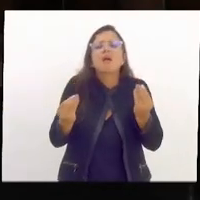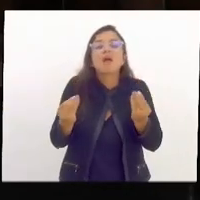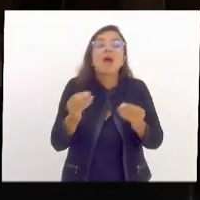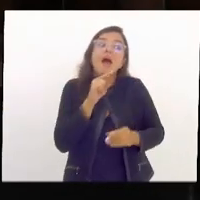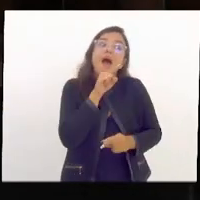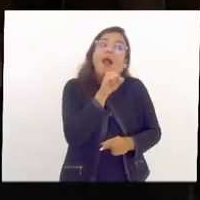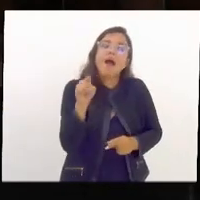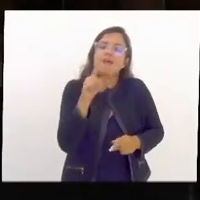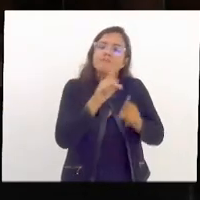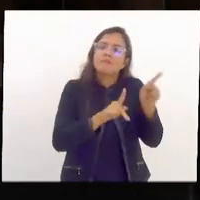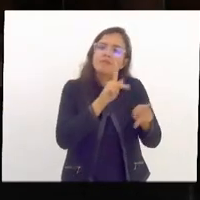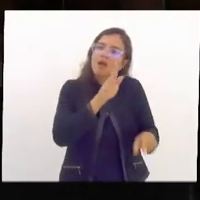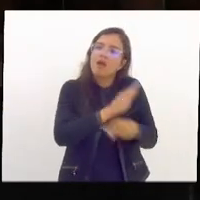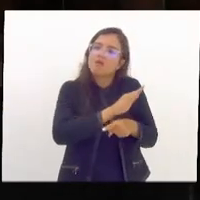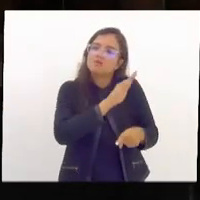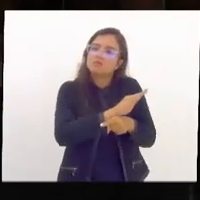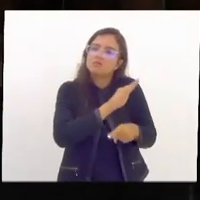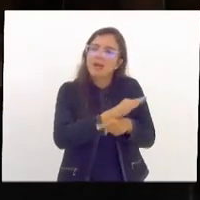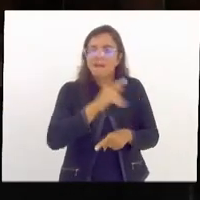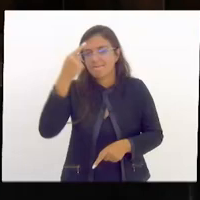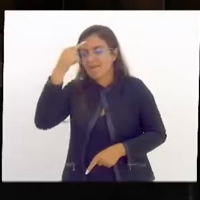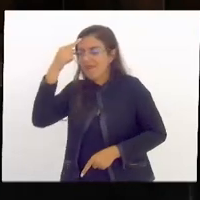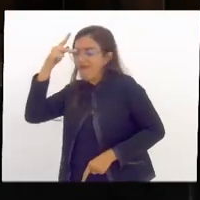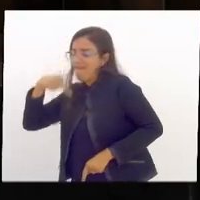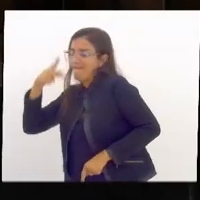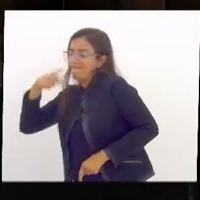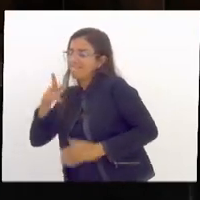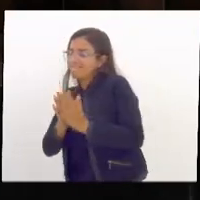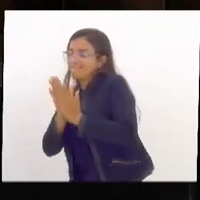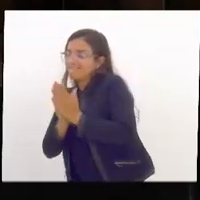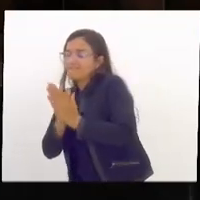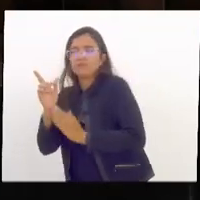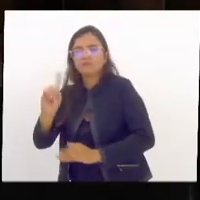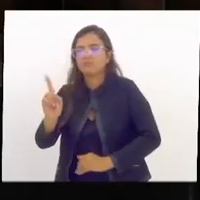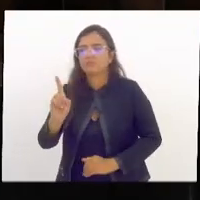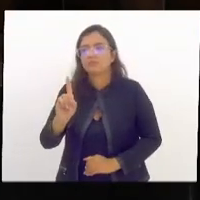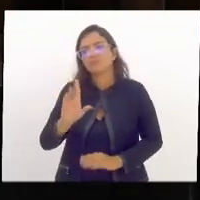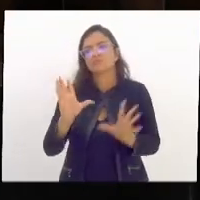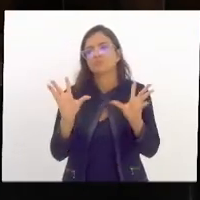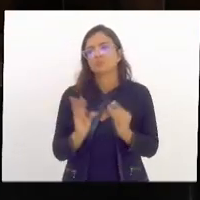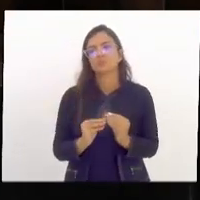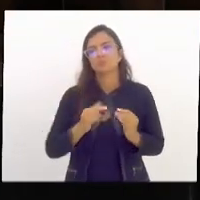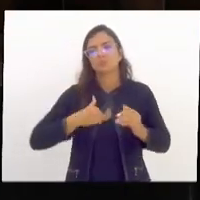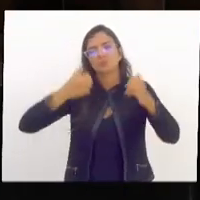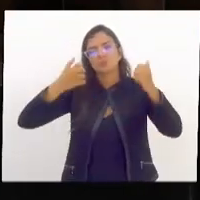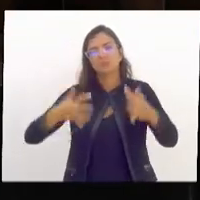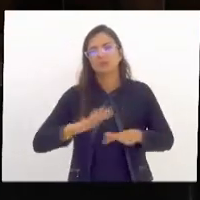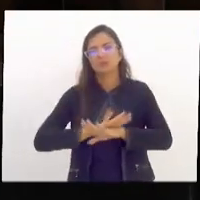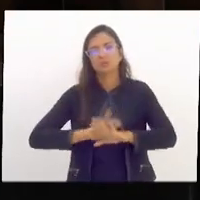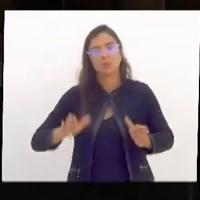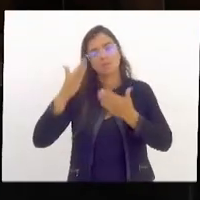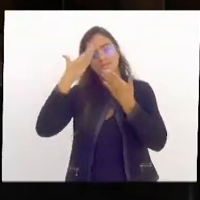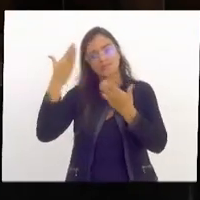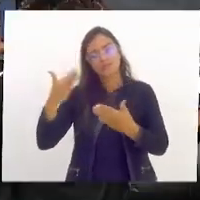do Rio de Janeiro, e não para servir em benefício próprio. É isso, senhora presidente. Muito